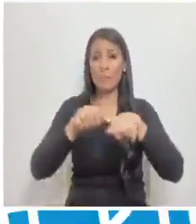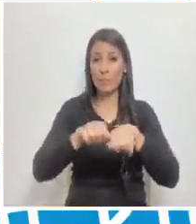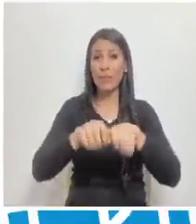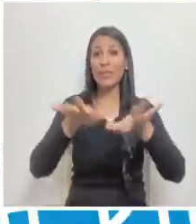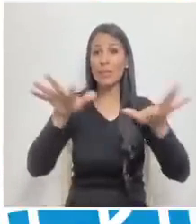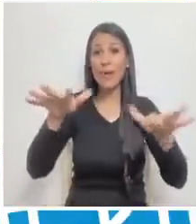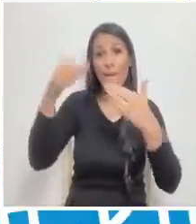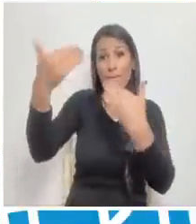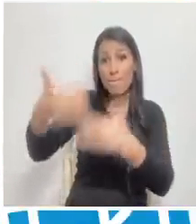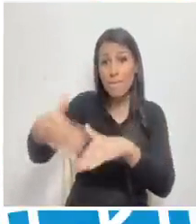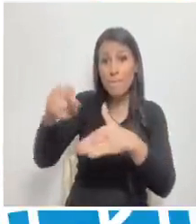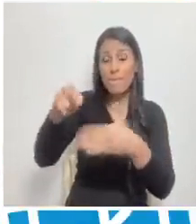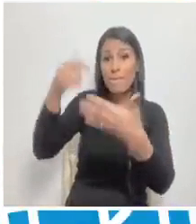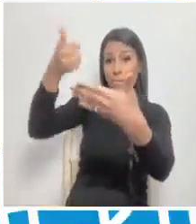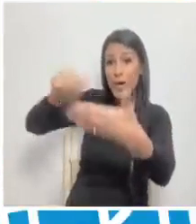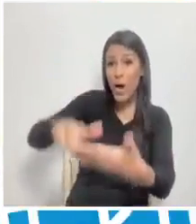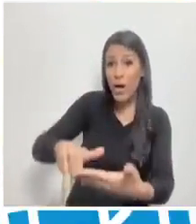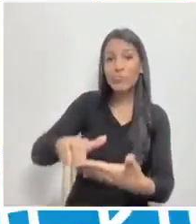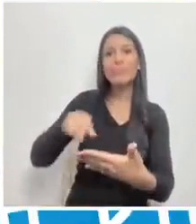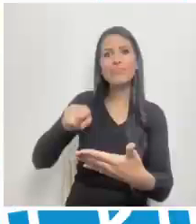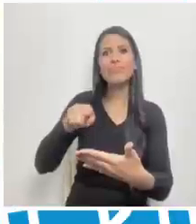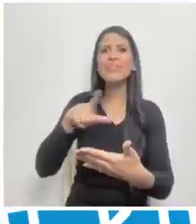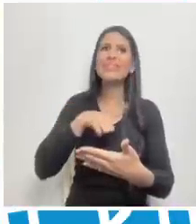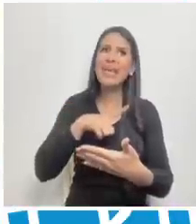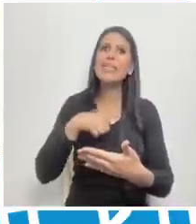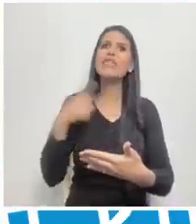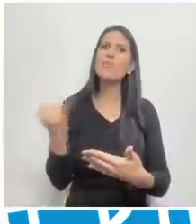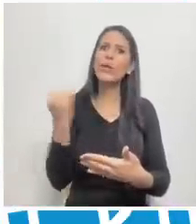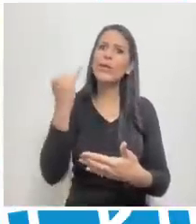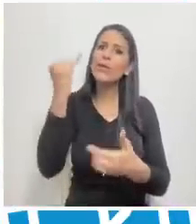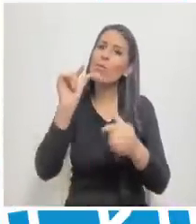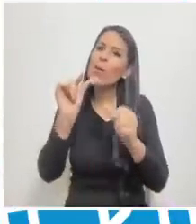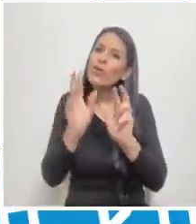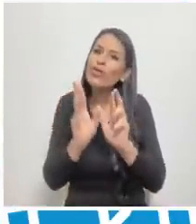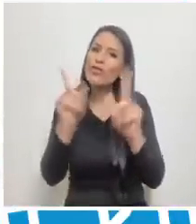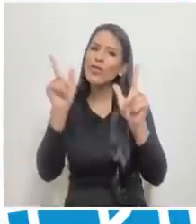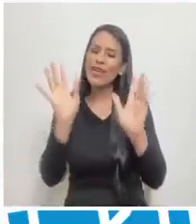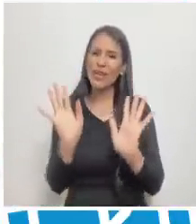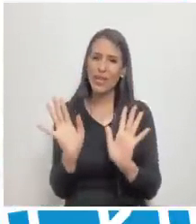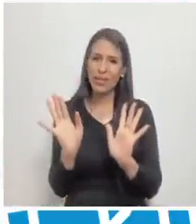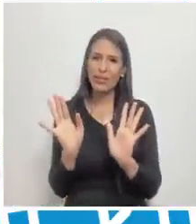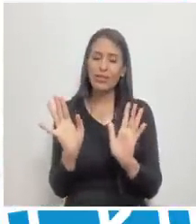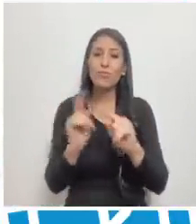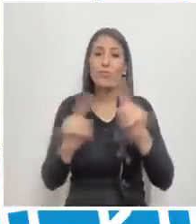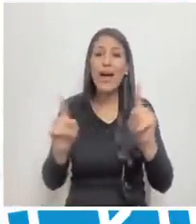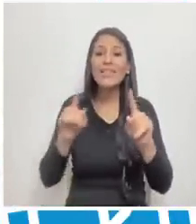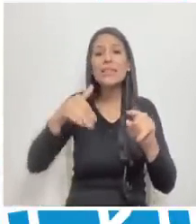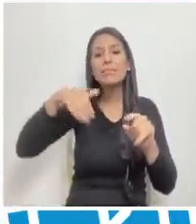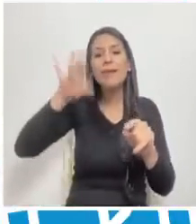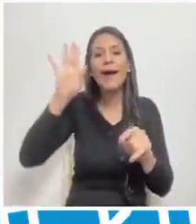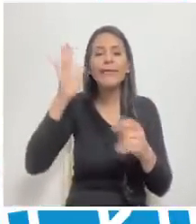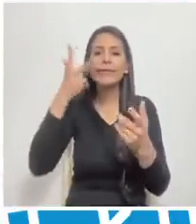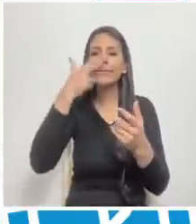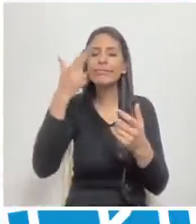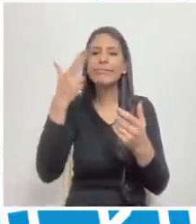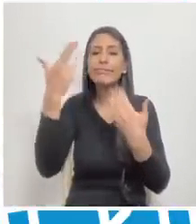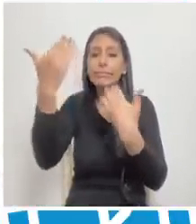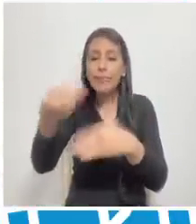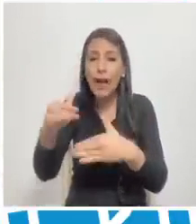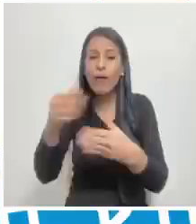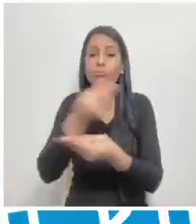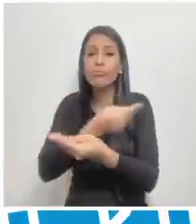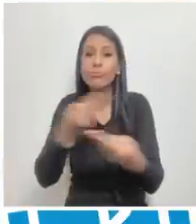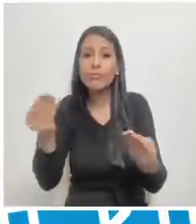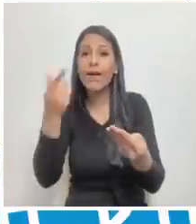dimensão, uma outra relevância, mas muito mais numa perspectiva diagnóstica de estar subsidiando as redes